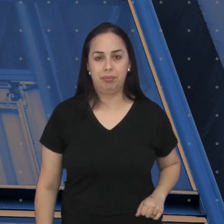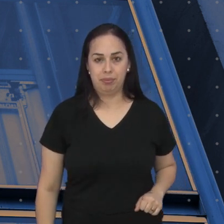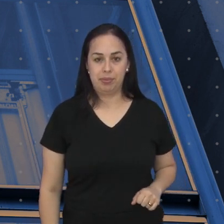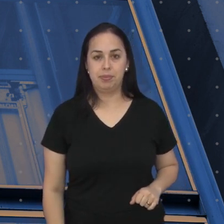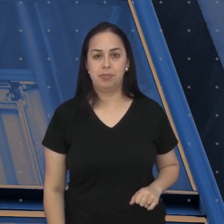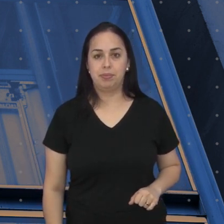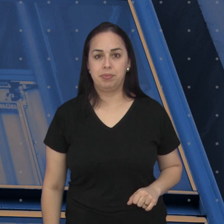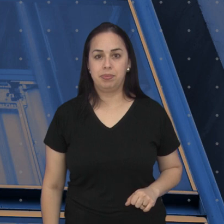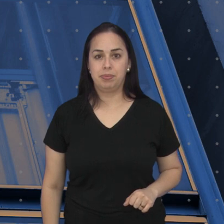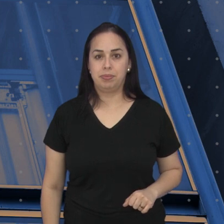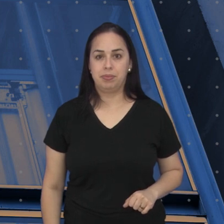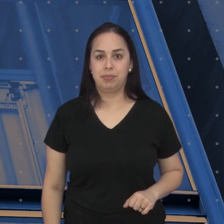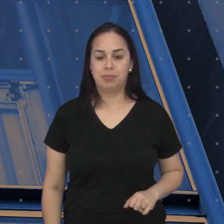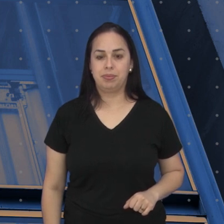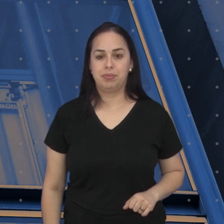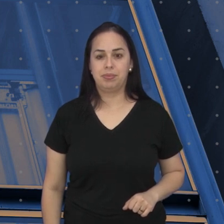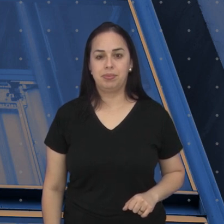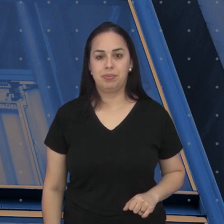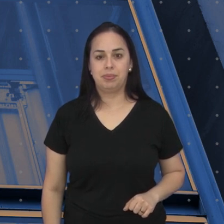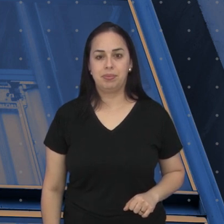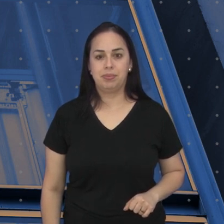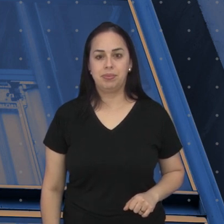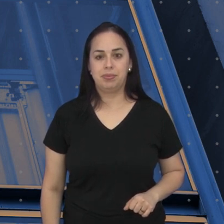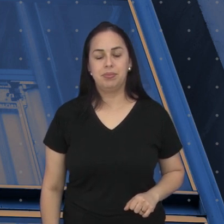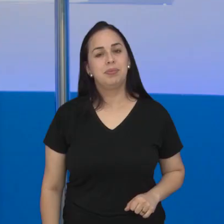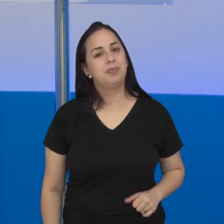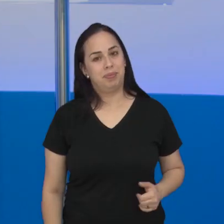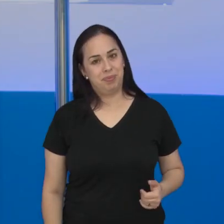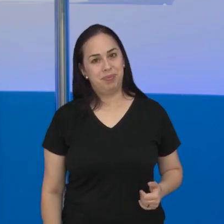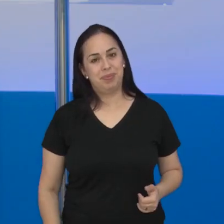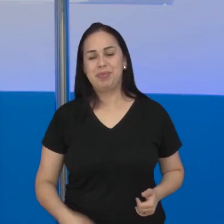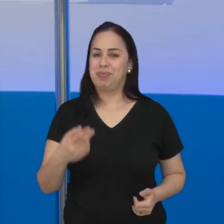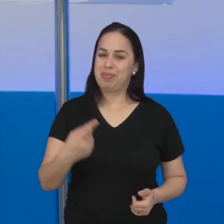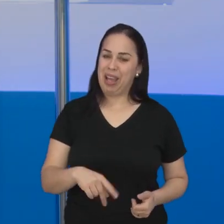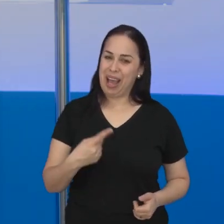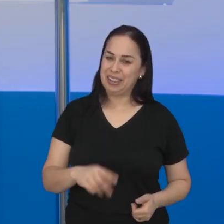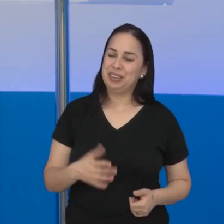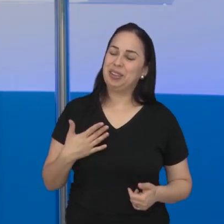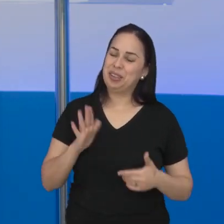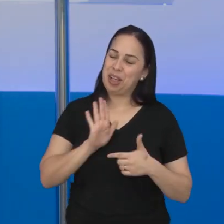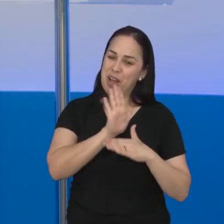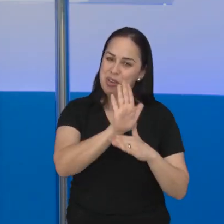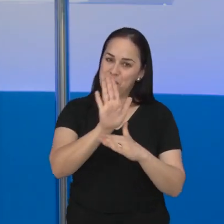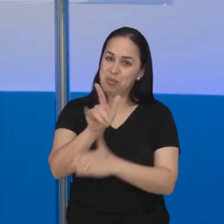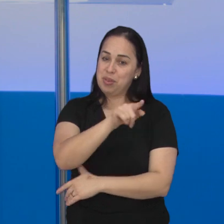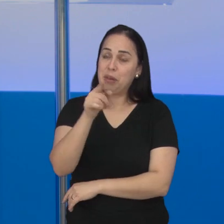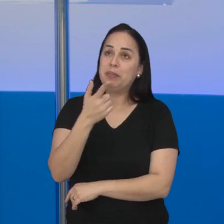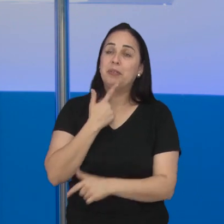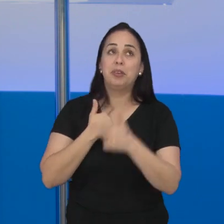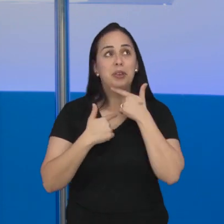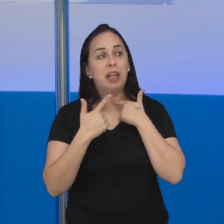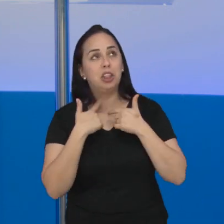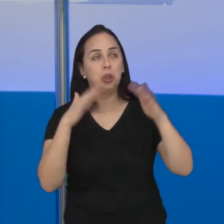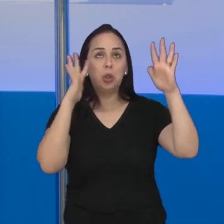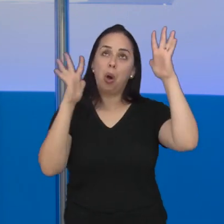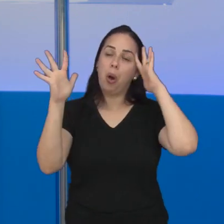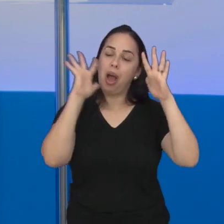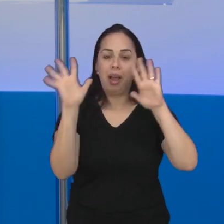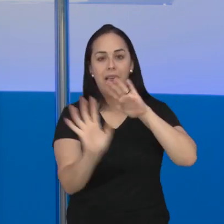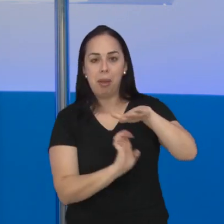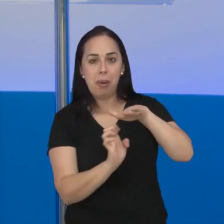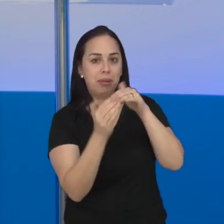número 175, no centro. E aqui no Boletim a gente também ajuda quem tem vontade de